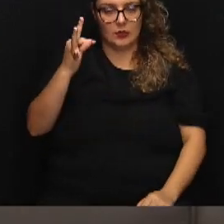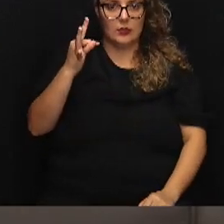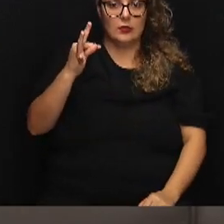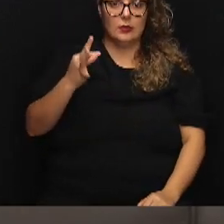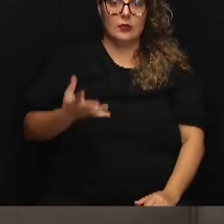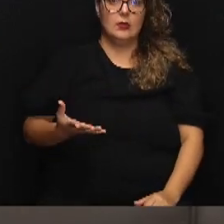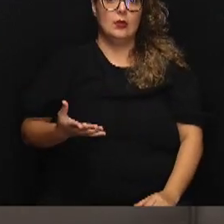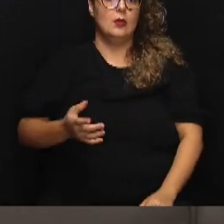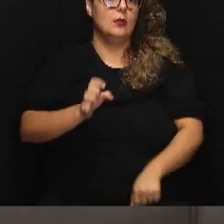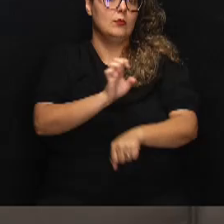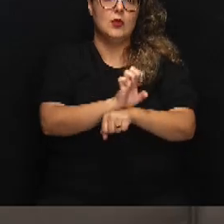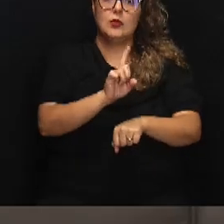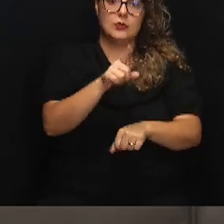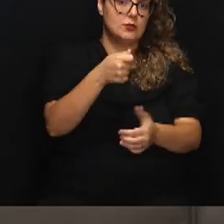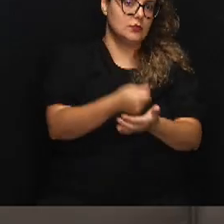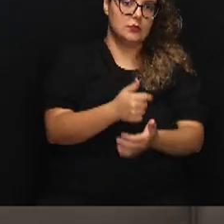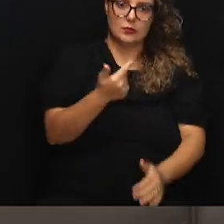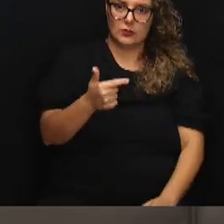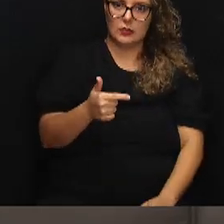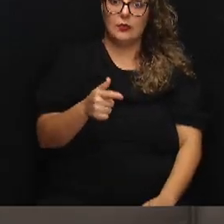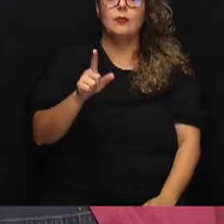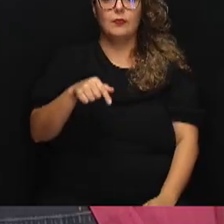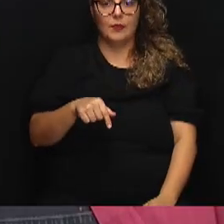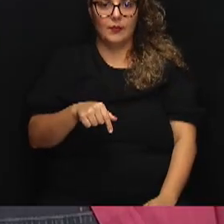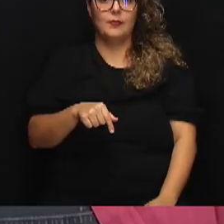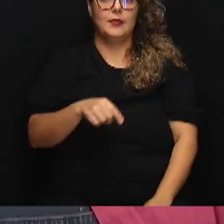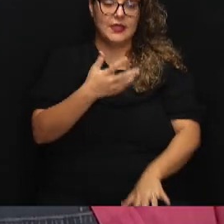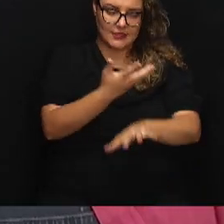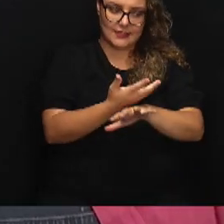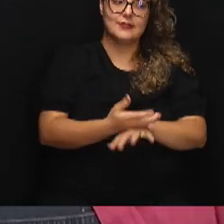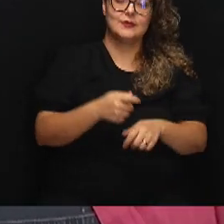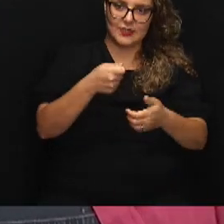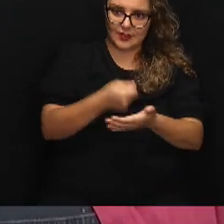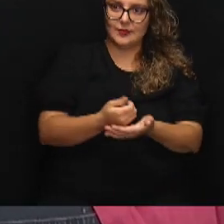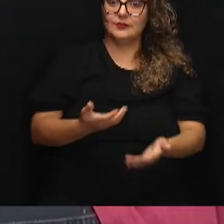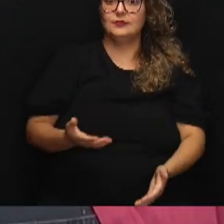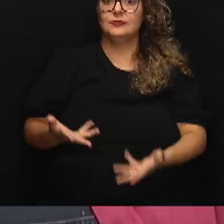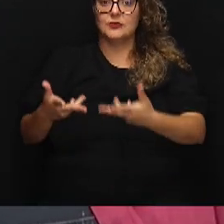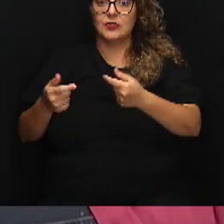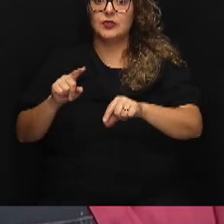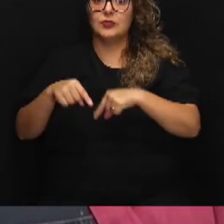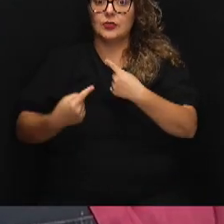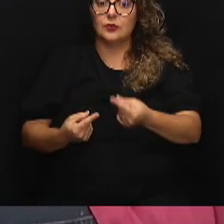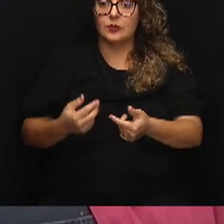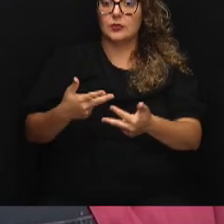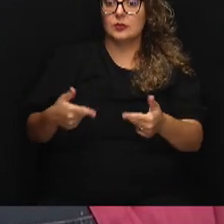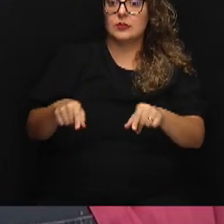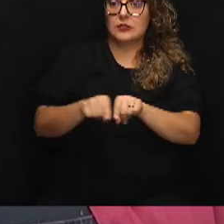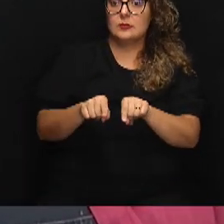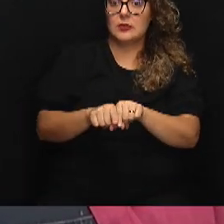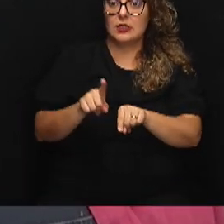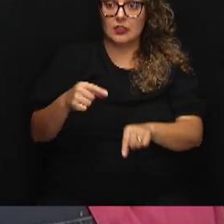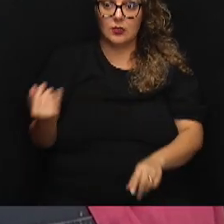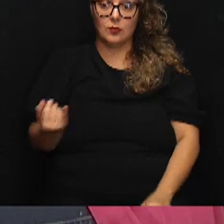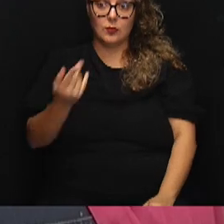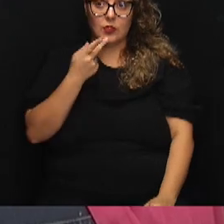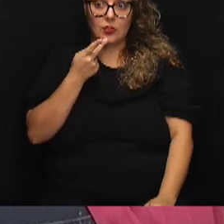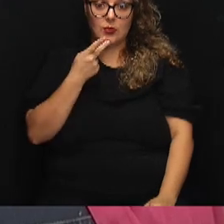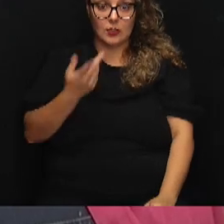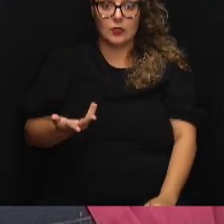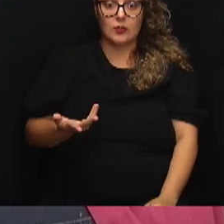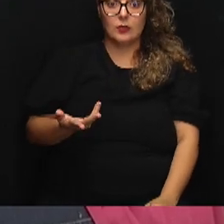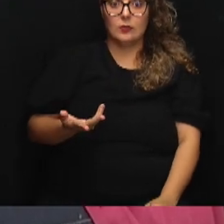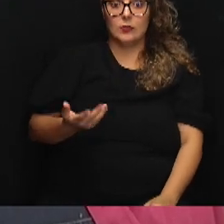mas o estágio obrigatório não tem, mas a extensionista é obrigatório. Maravilha. Tem um outro ponto também que é interessante a gente falar, né, para